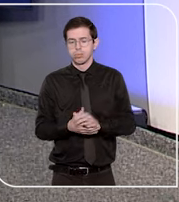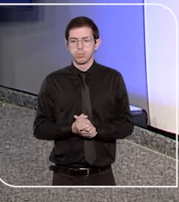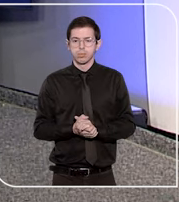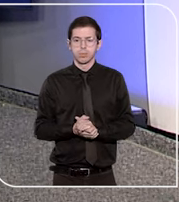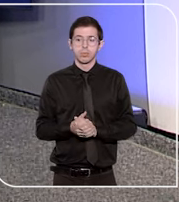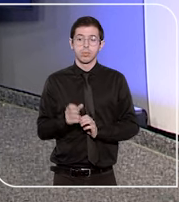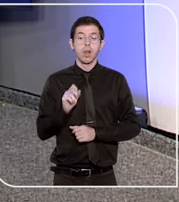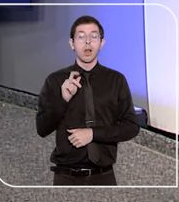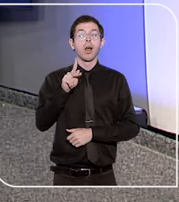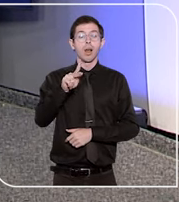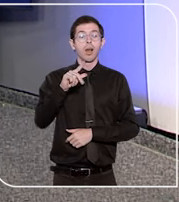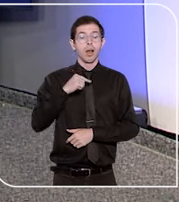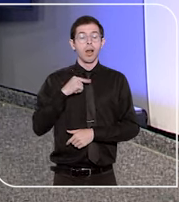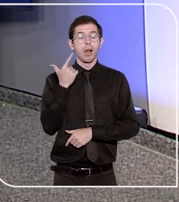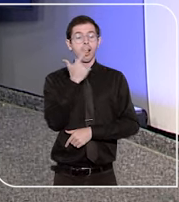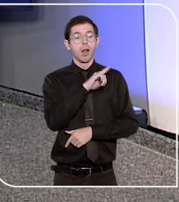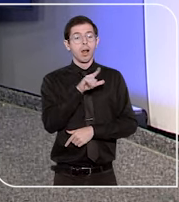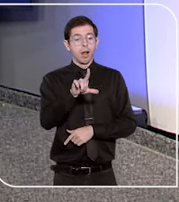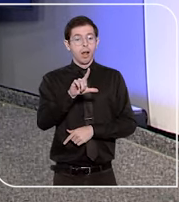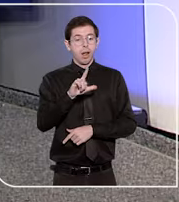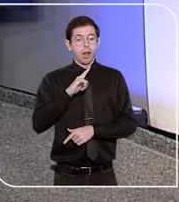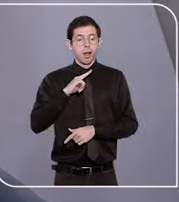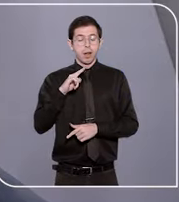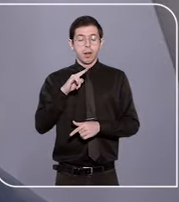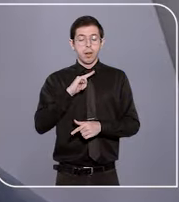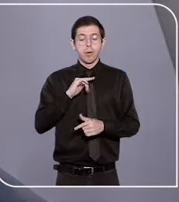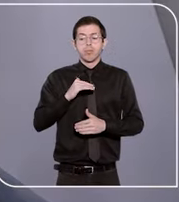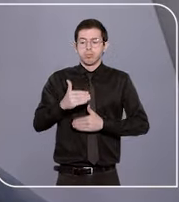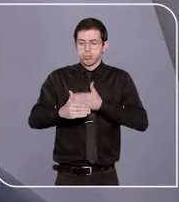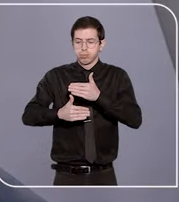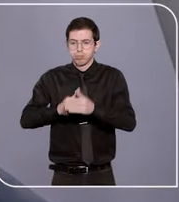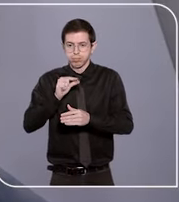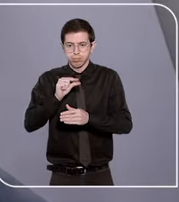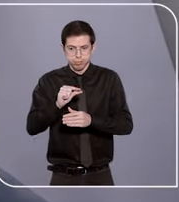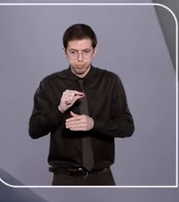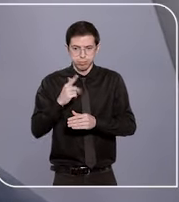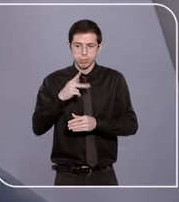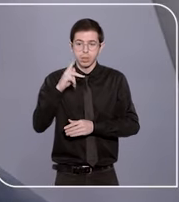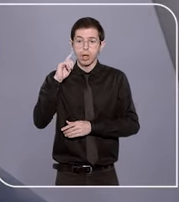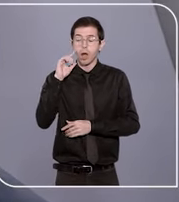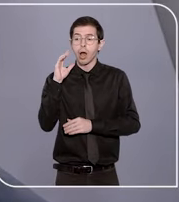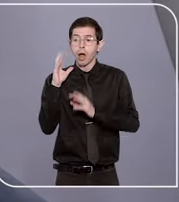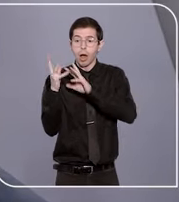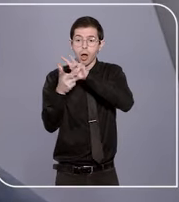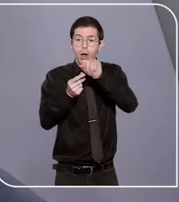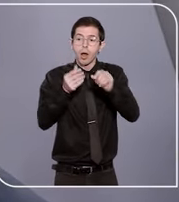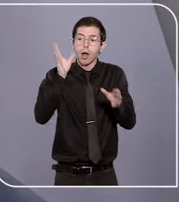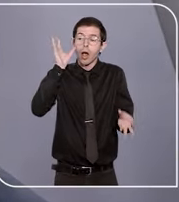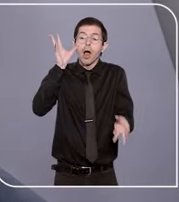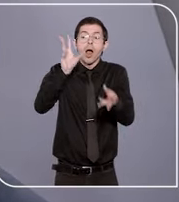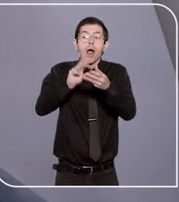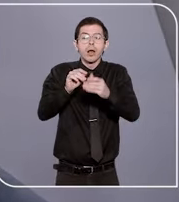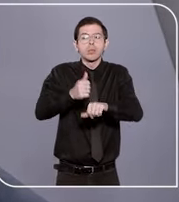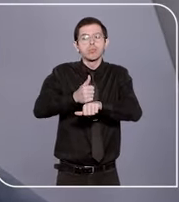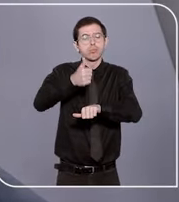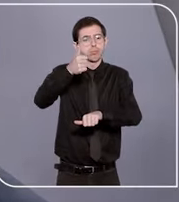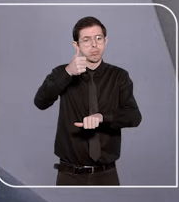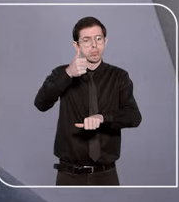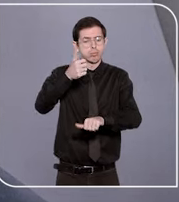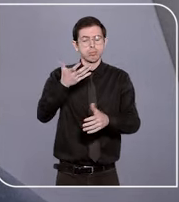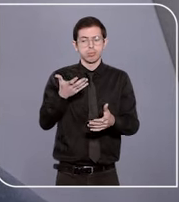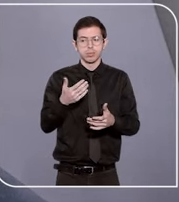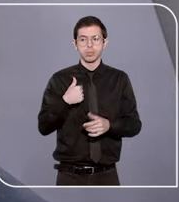Ok, eu estou adorando essa dinâmica de irmos passo a passo para que todo mundo realmente entenda direito, né? Agora vamos